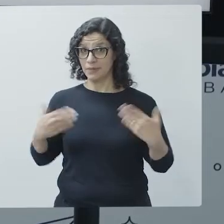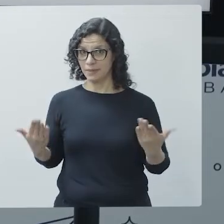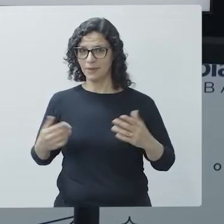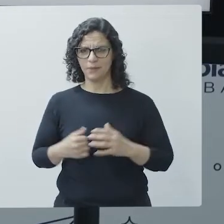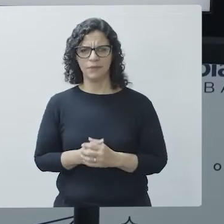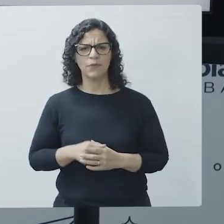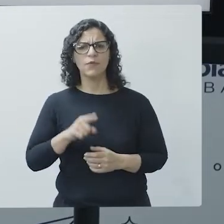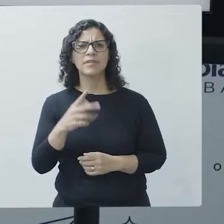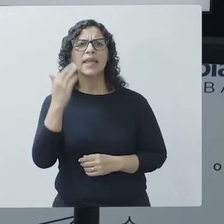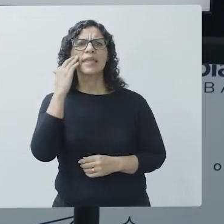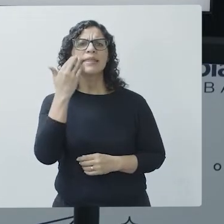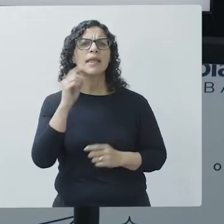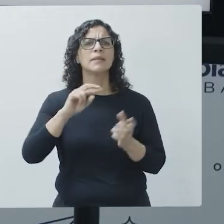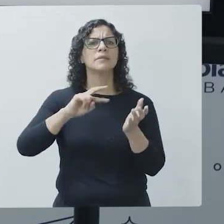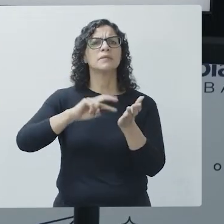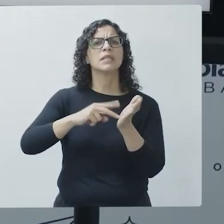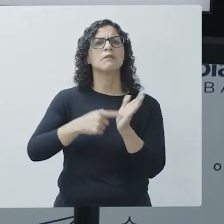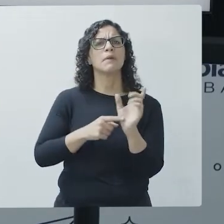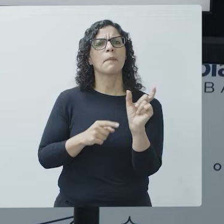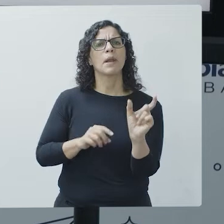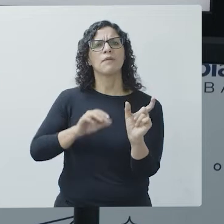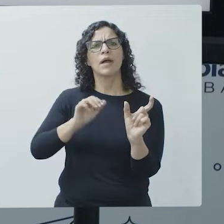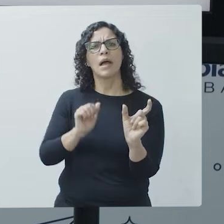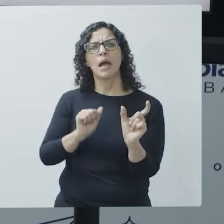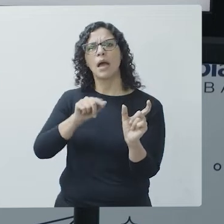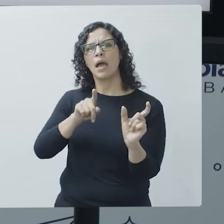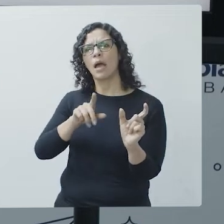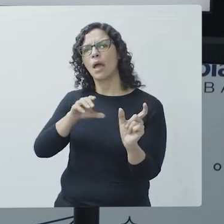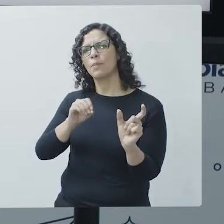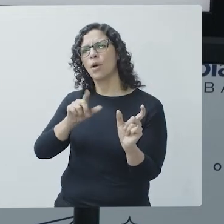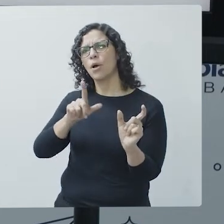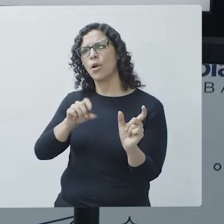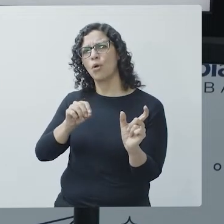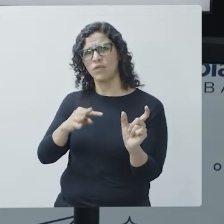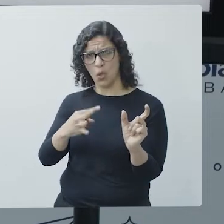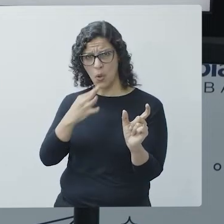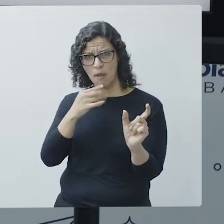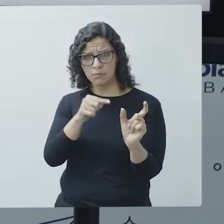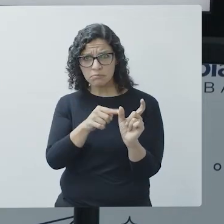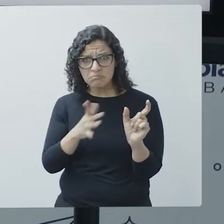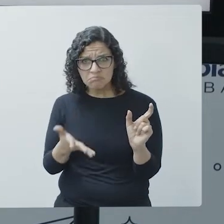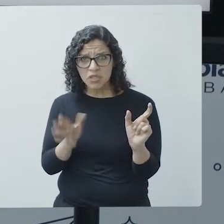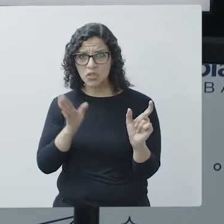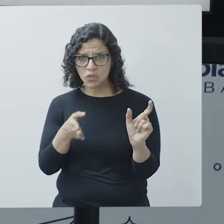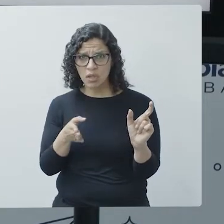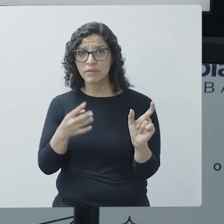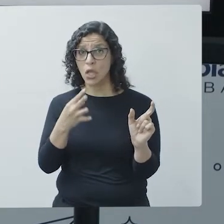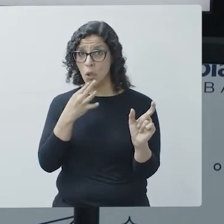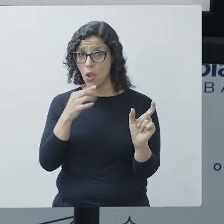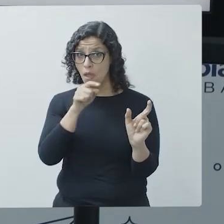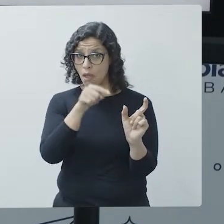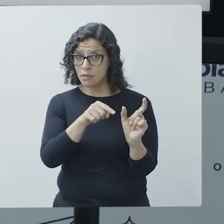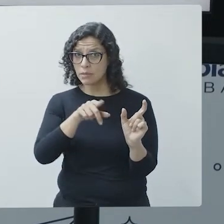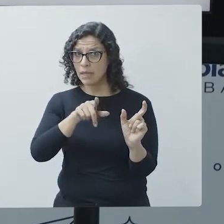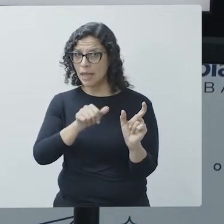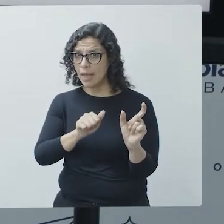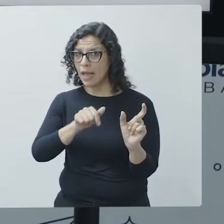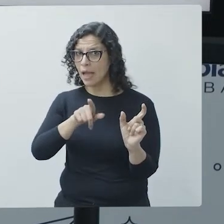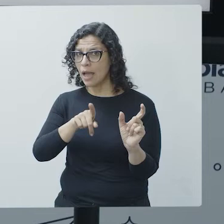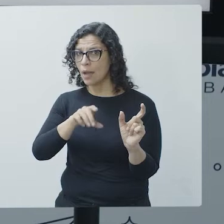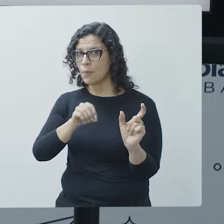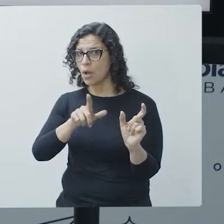Então, o que você entende por esse termo apólogo? Já ouviu esse termo apólogo? Você conhece esse termo ou